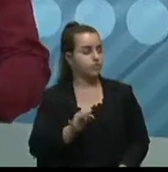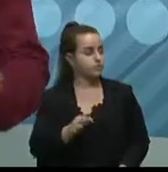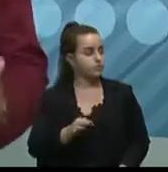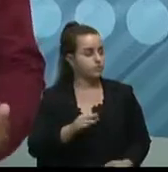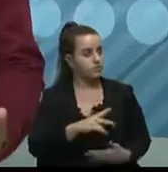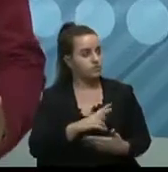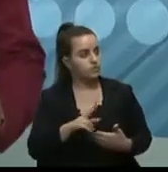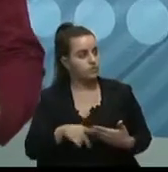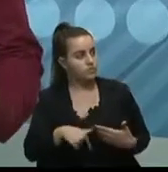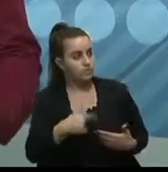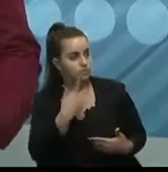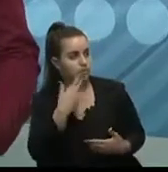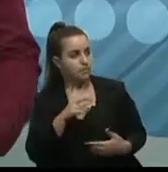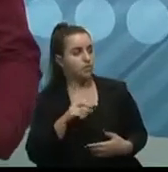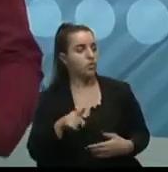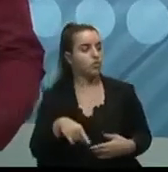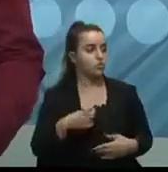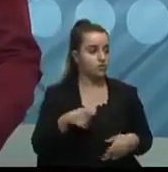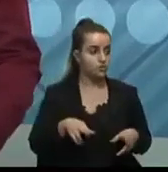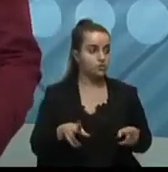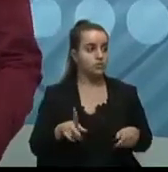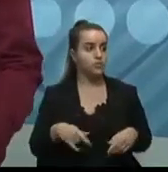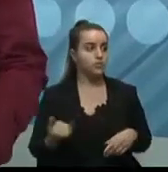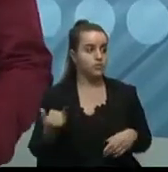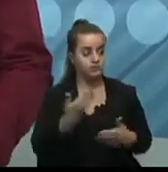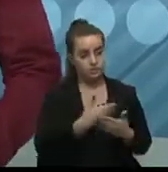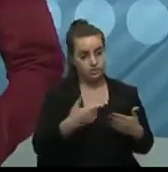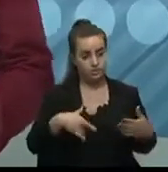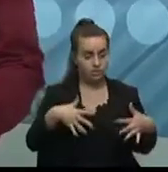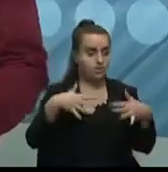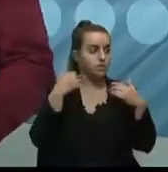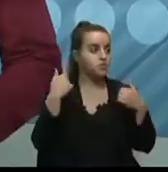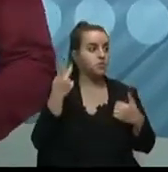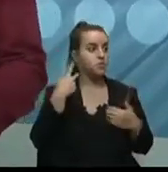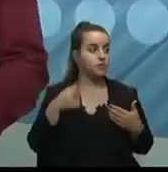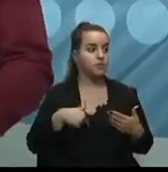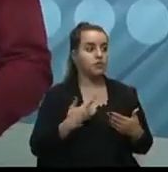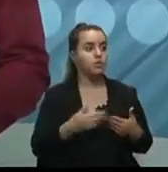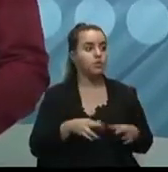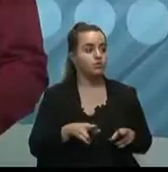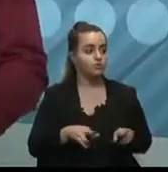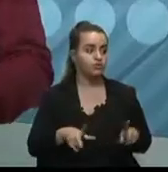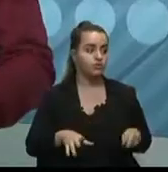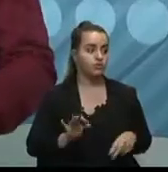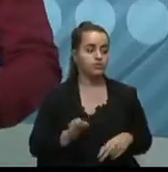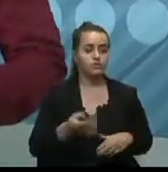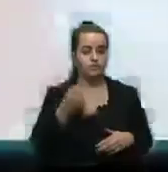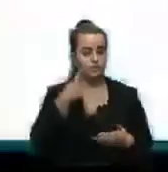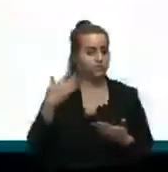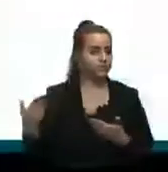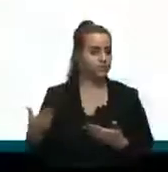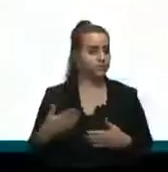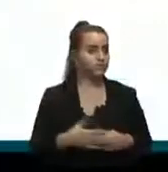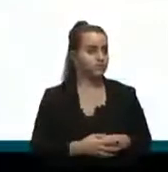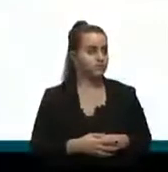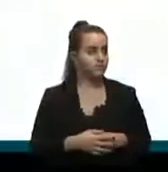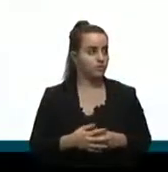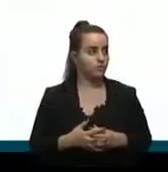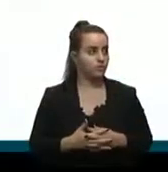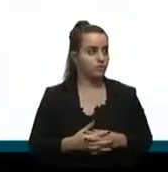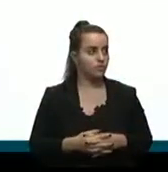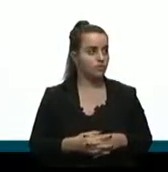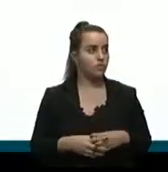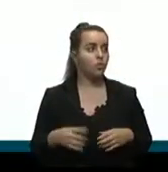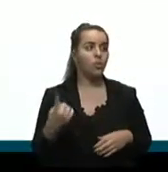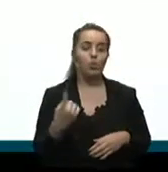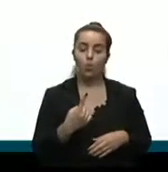Alguns são parecidos e alguns são diferentes. É importante que você se atente para as diferenças. Acompanhe comigo no quadro. O